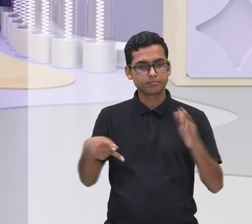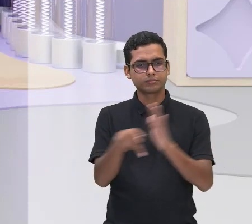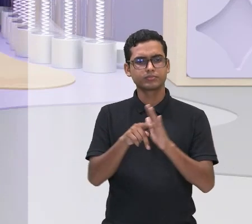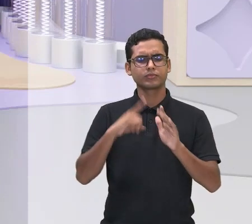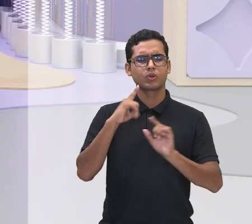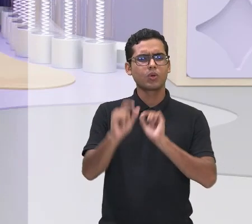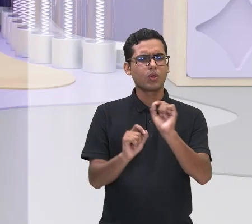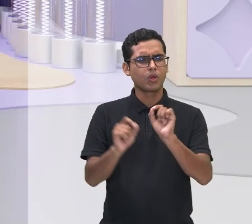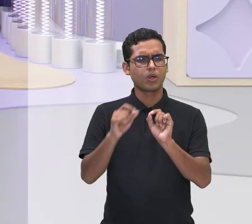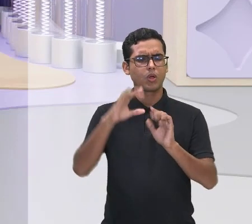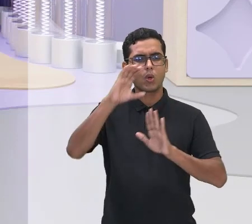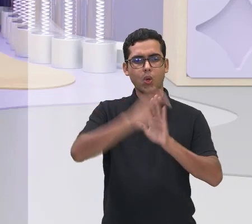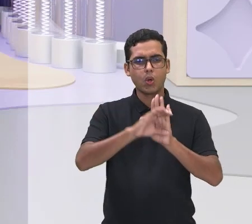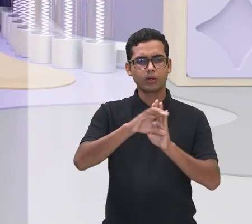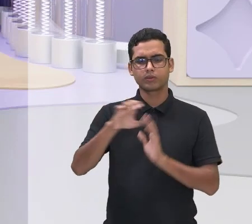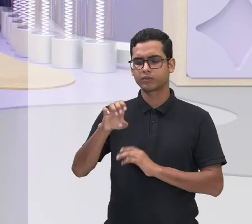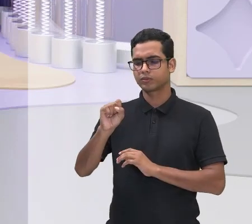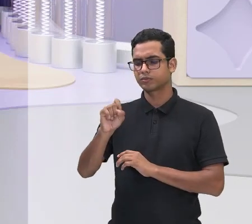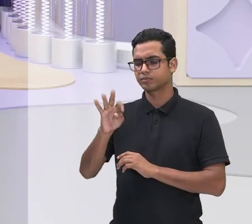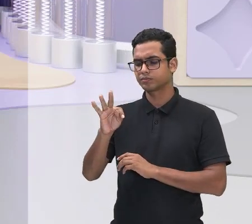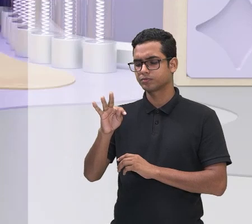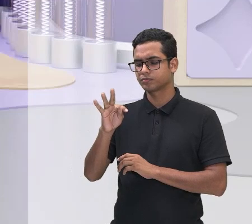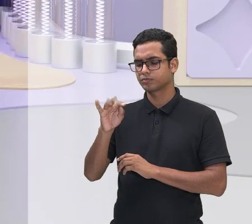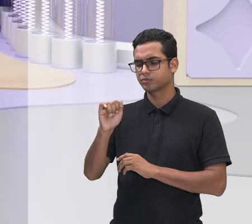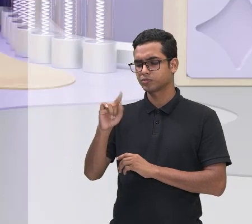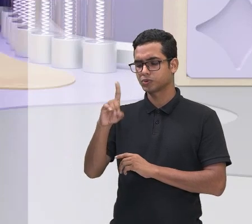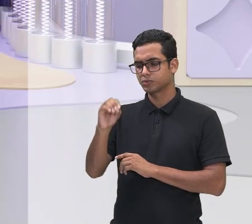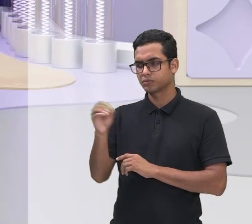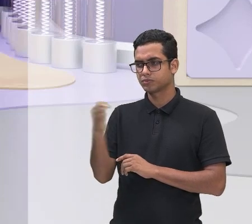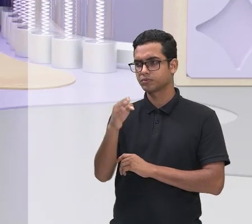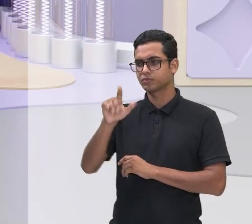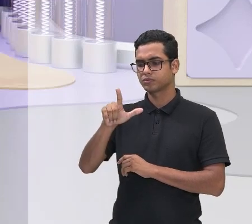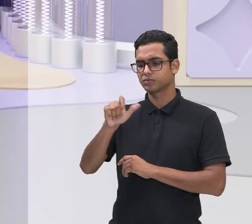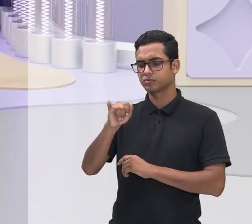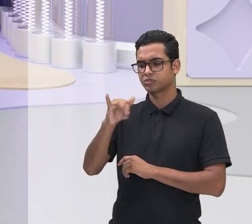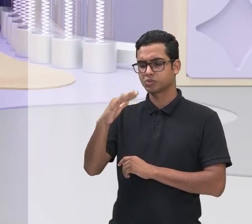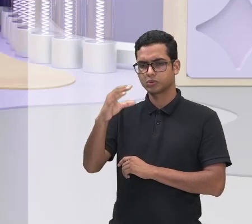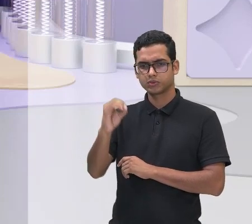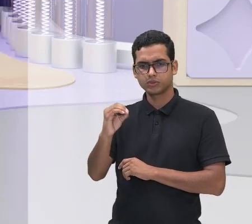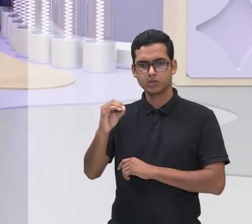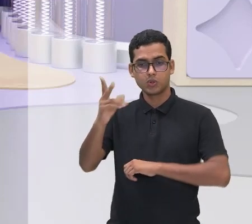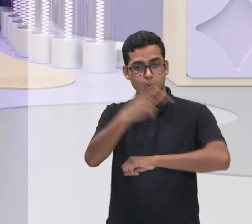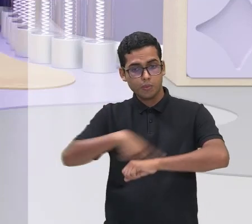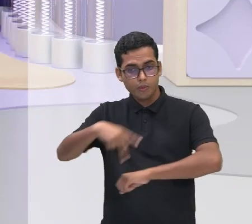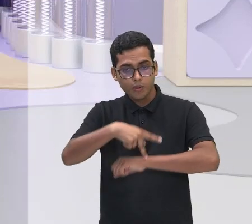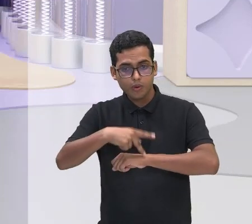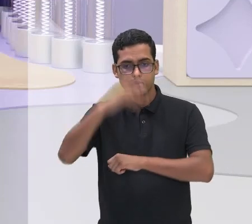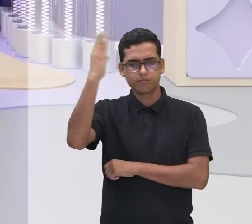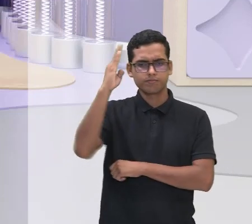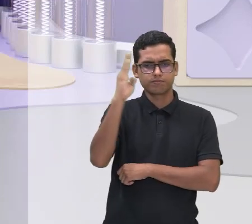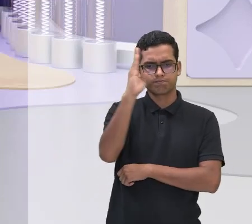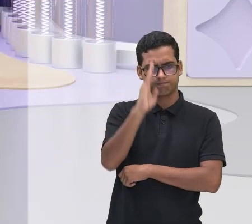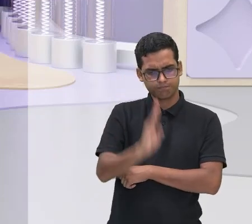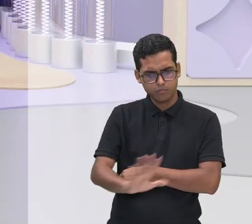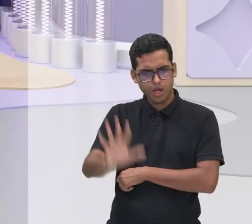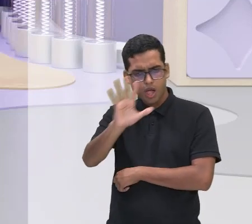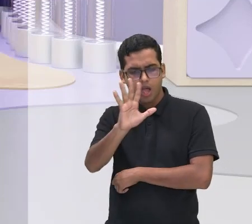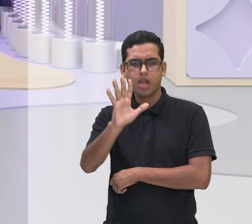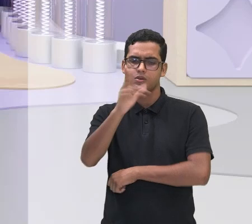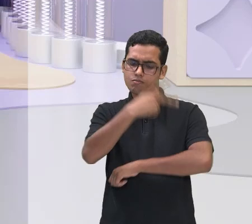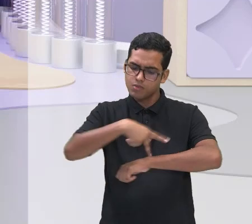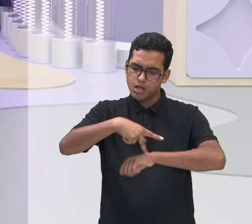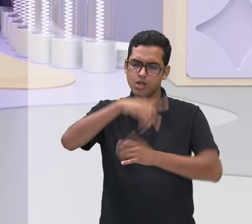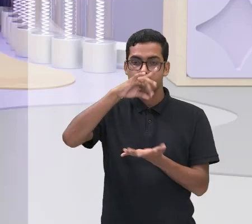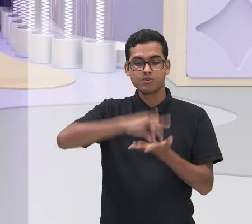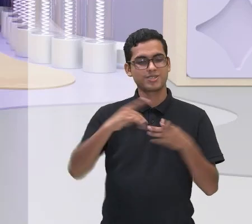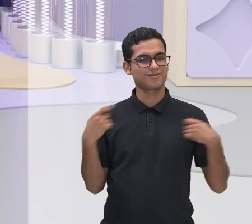laico, né? O conceito do Estado laico. Para que essas coisas aconteçam, o país, o Estado, a nação, a sociedade precisa ser